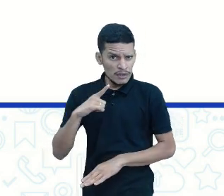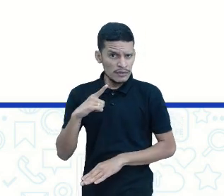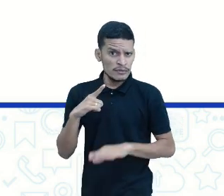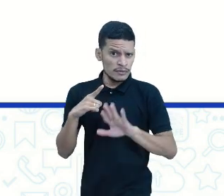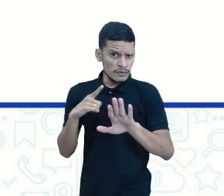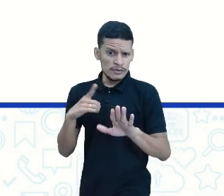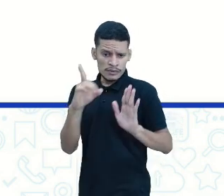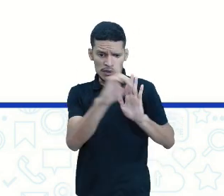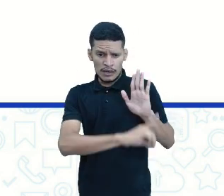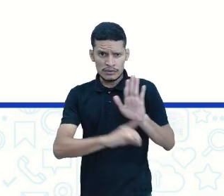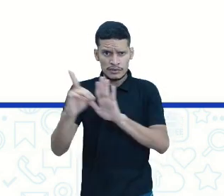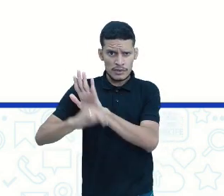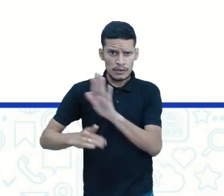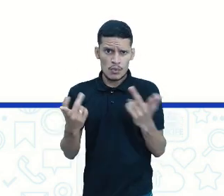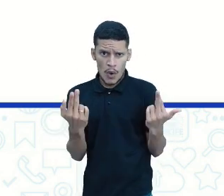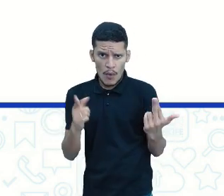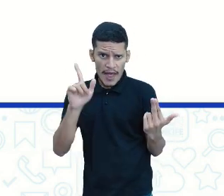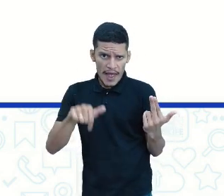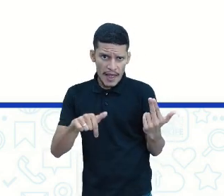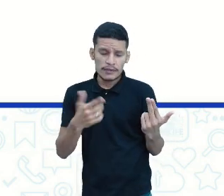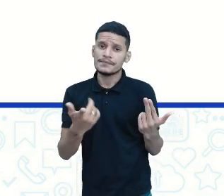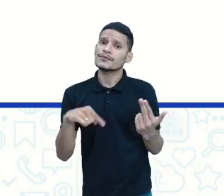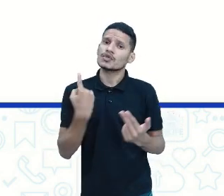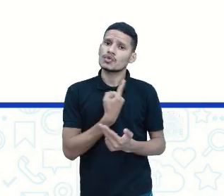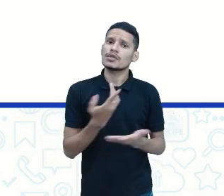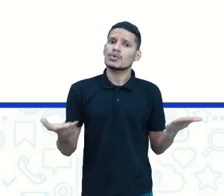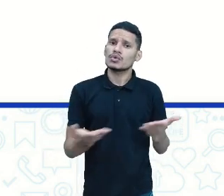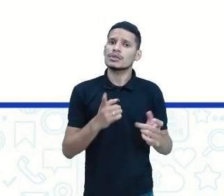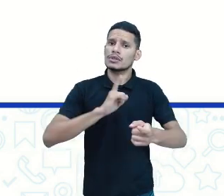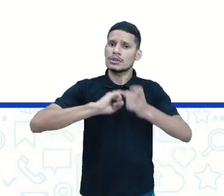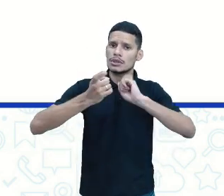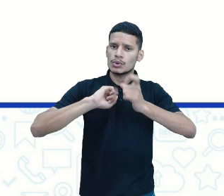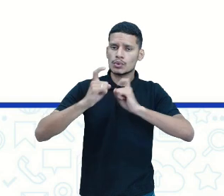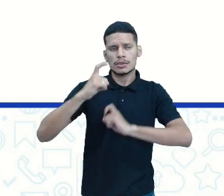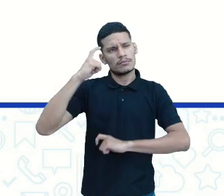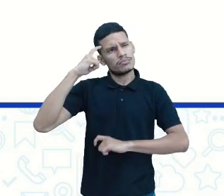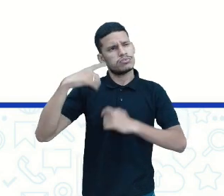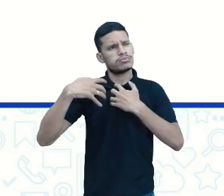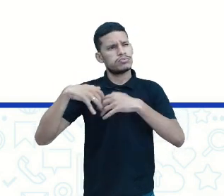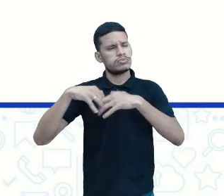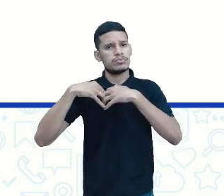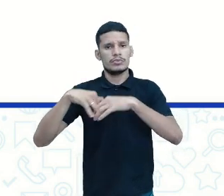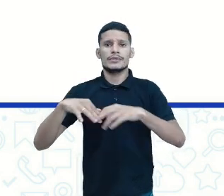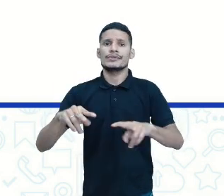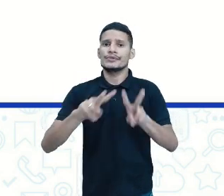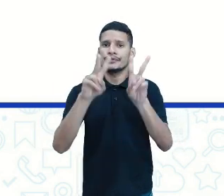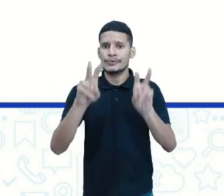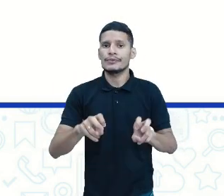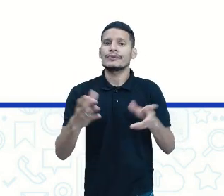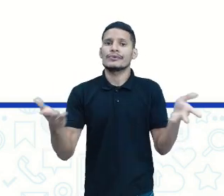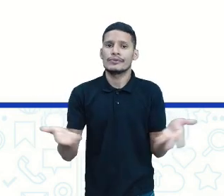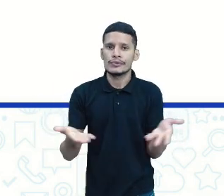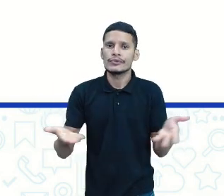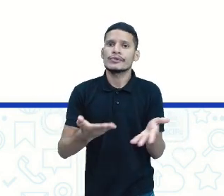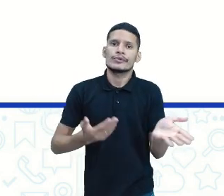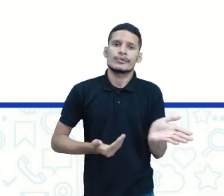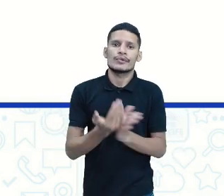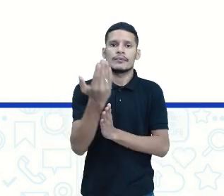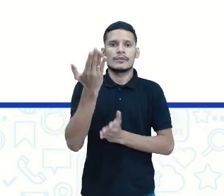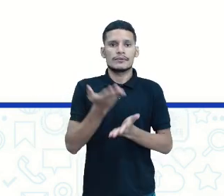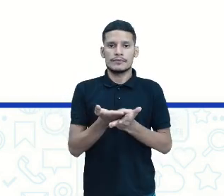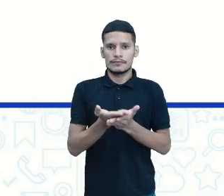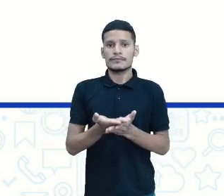mesmos direitos mesmo? Então é uma questão que a gente vai pensar aqui já né, para o início da nossa